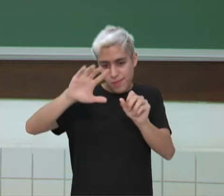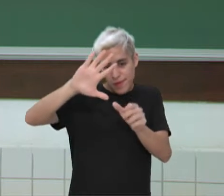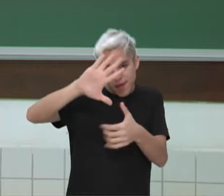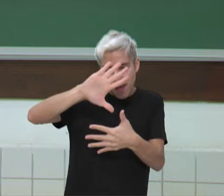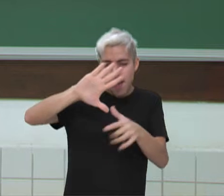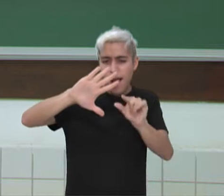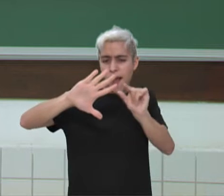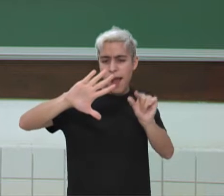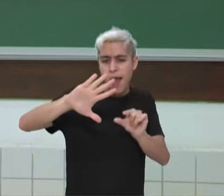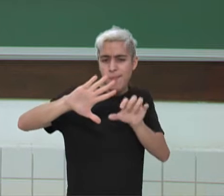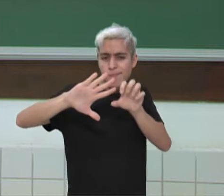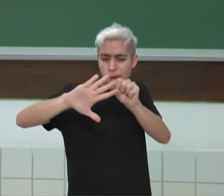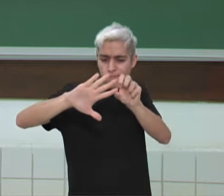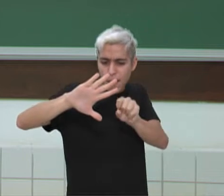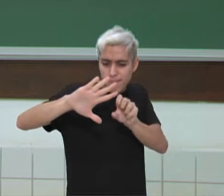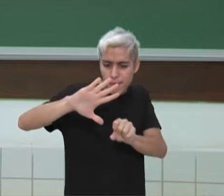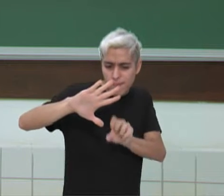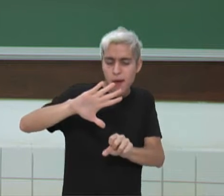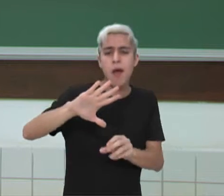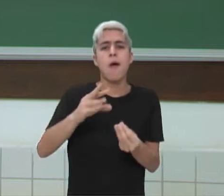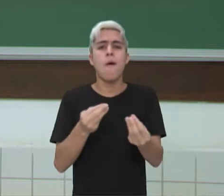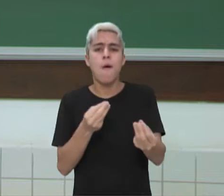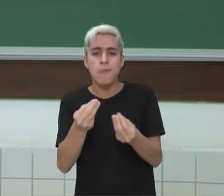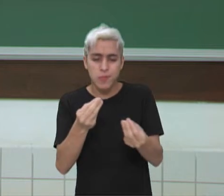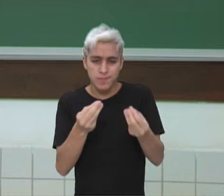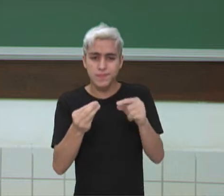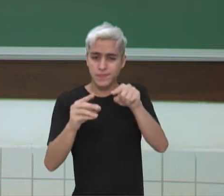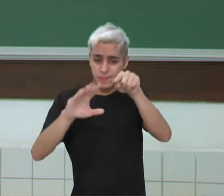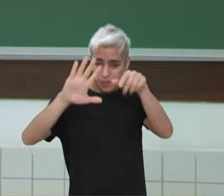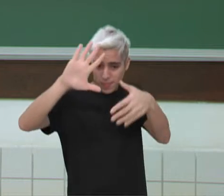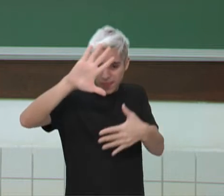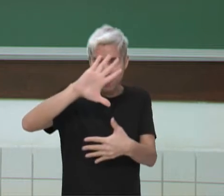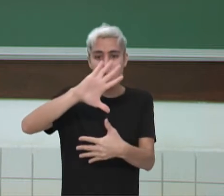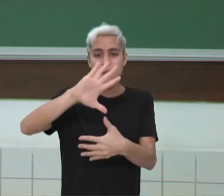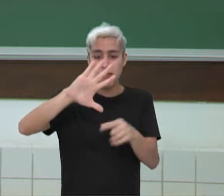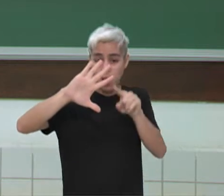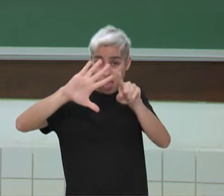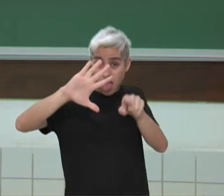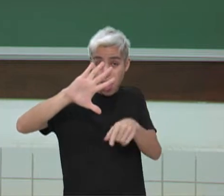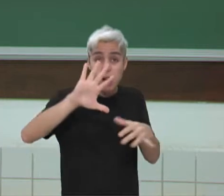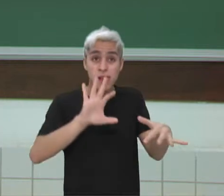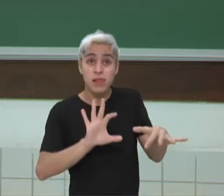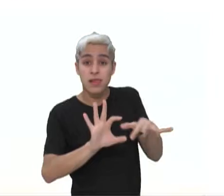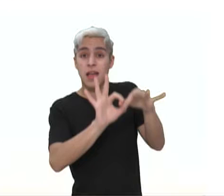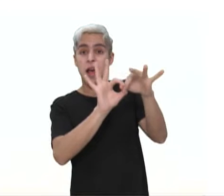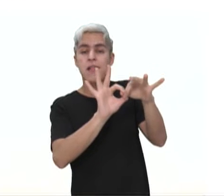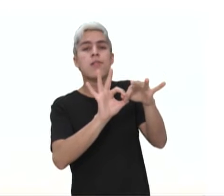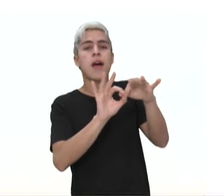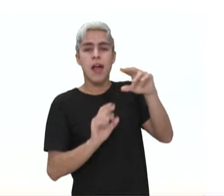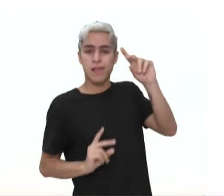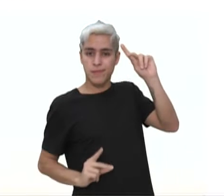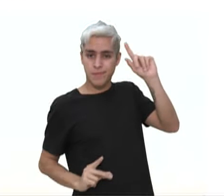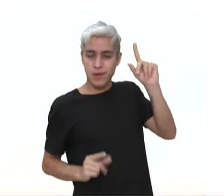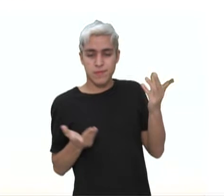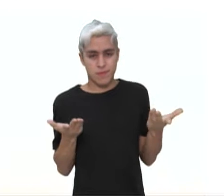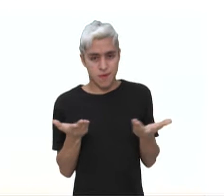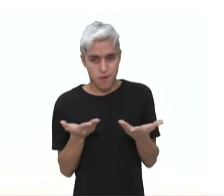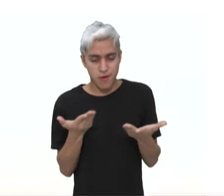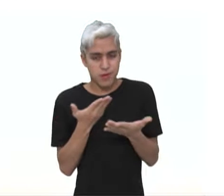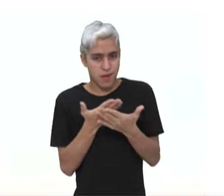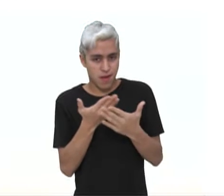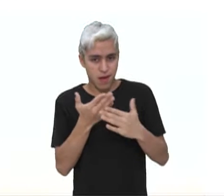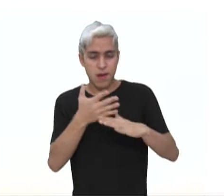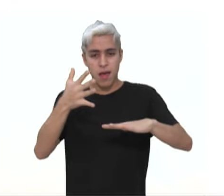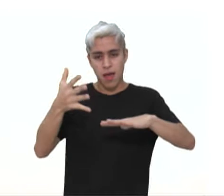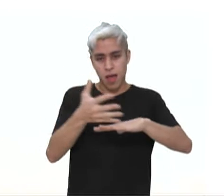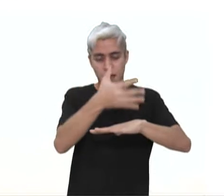do restante da América, que era mais ligado à Espanha. Então, na aula de hoje, a colonização da